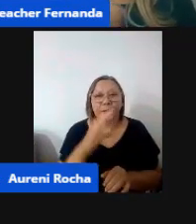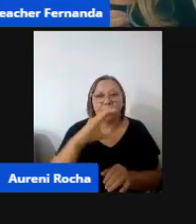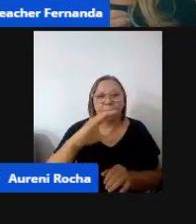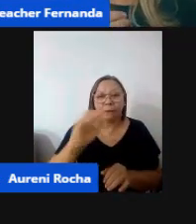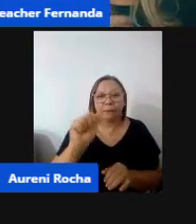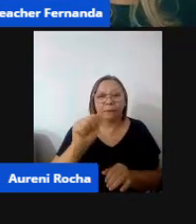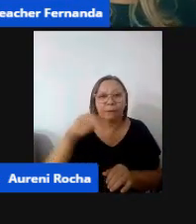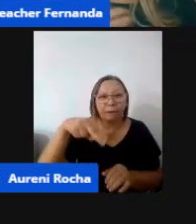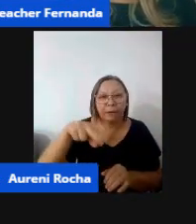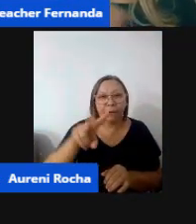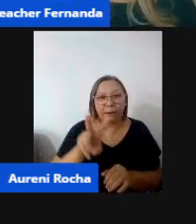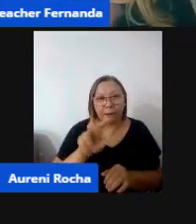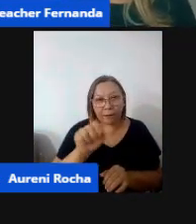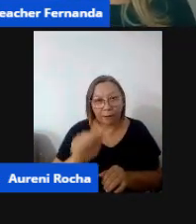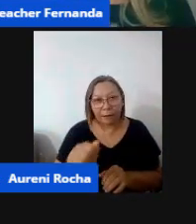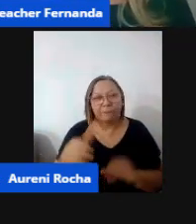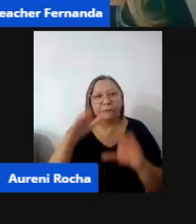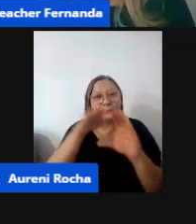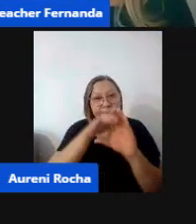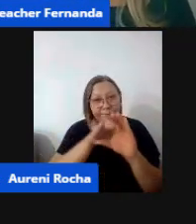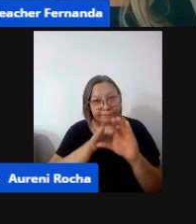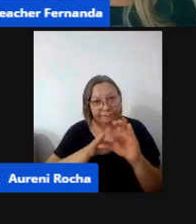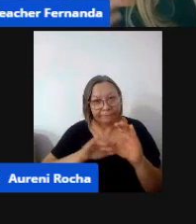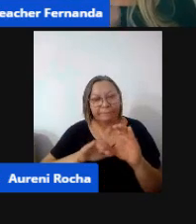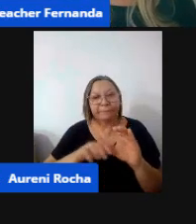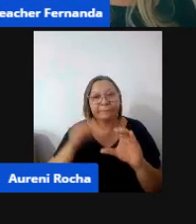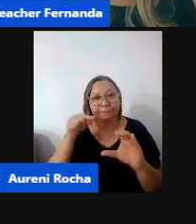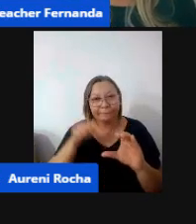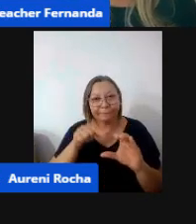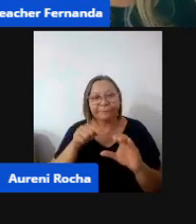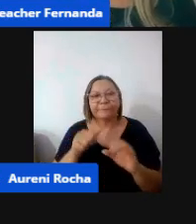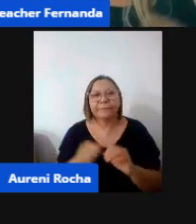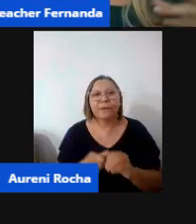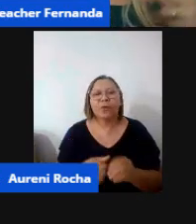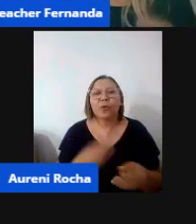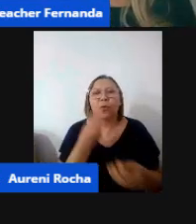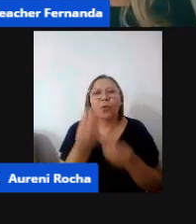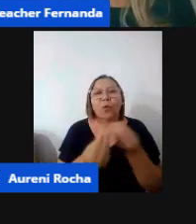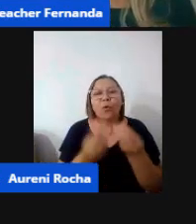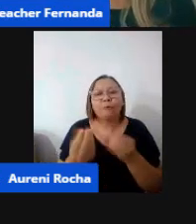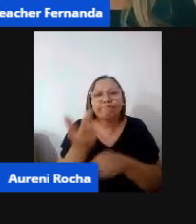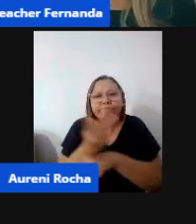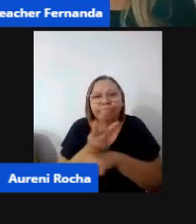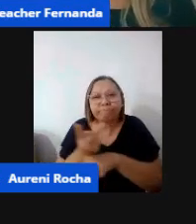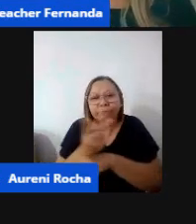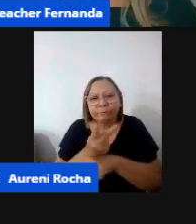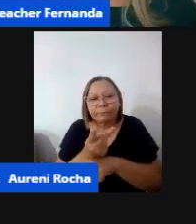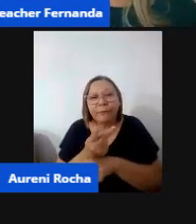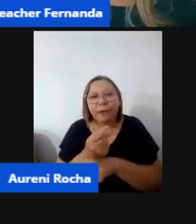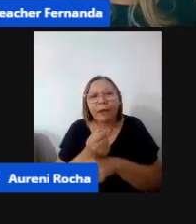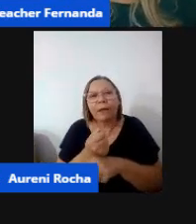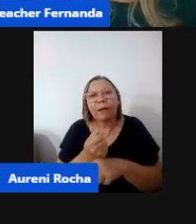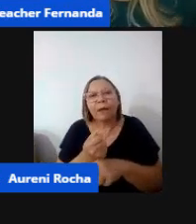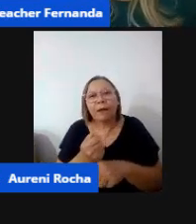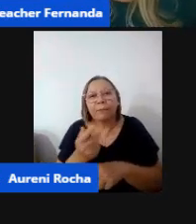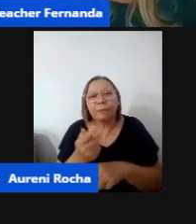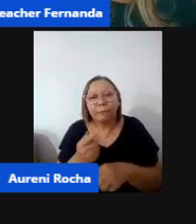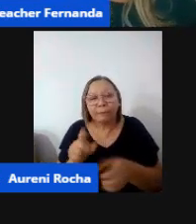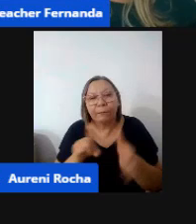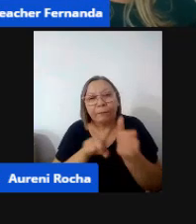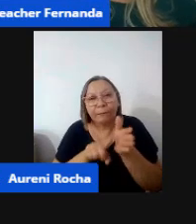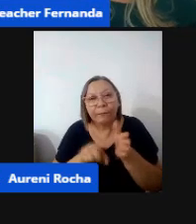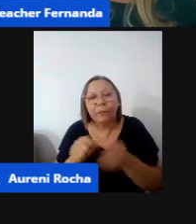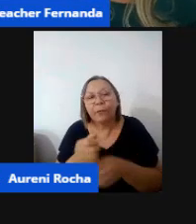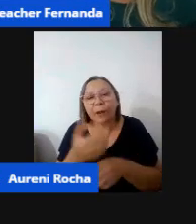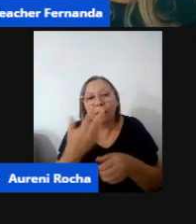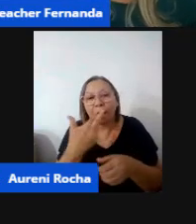que mostra como que você pode buscar as cores para poder você compor a sua apresentação. Então, agora,